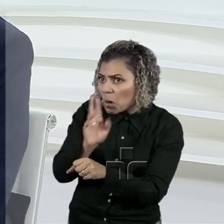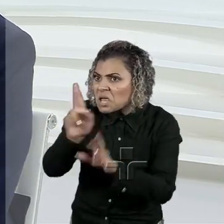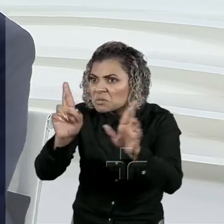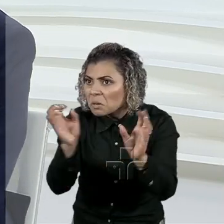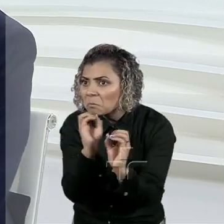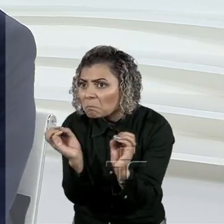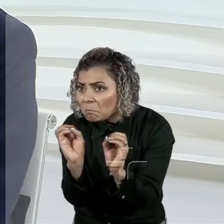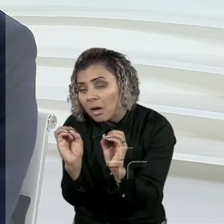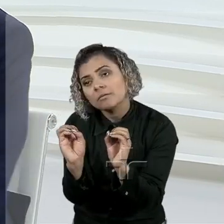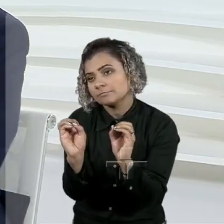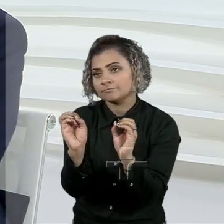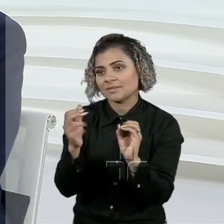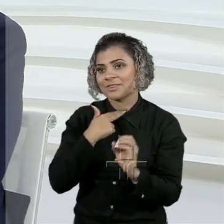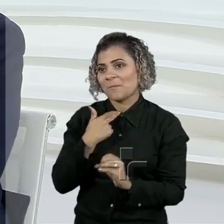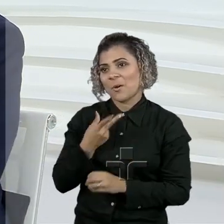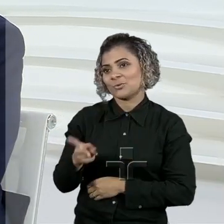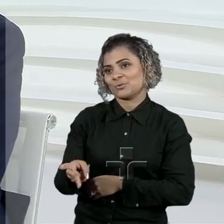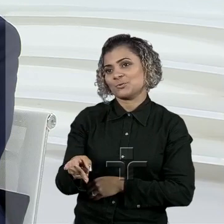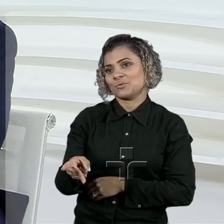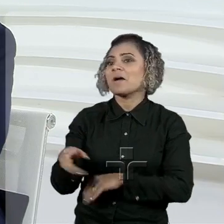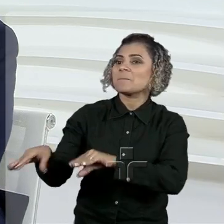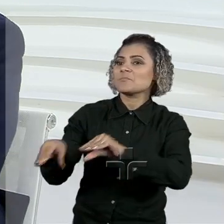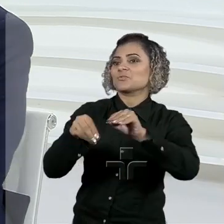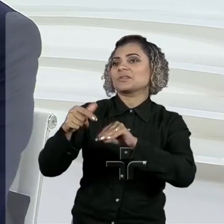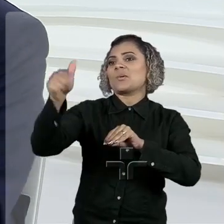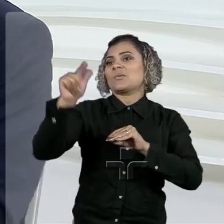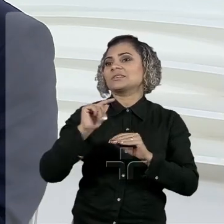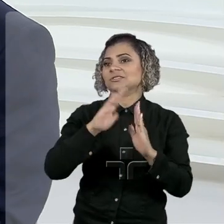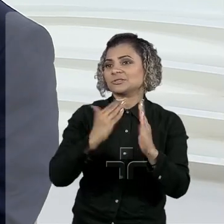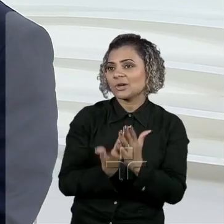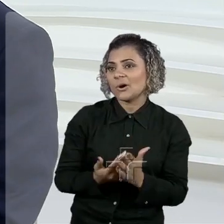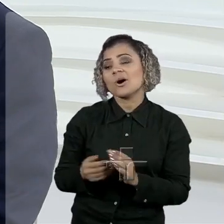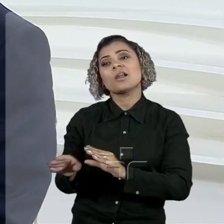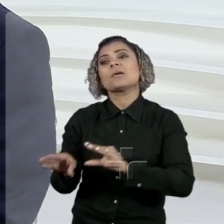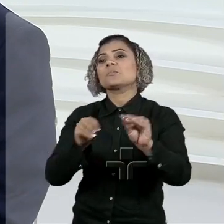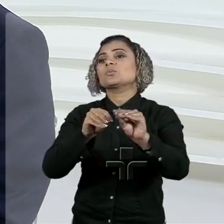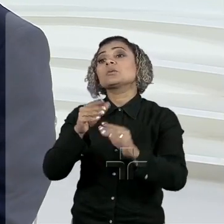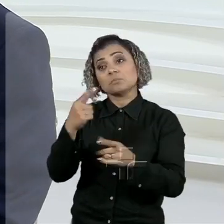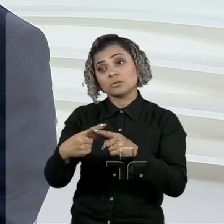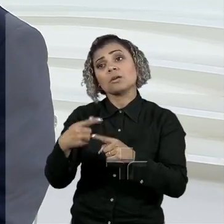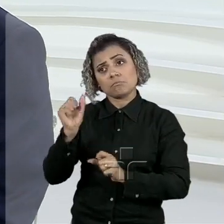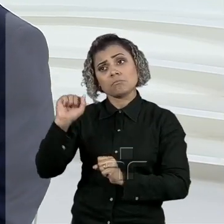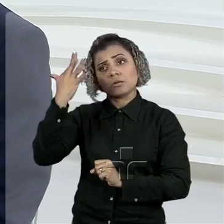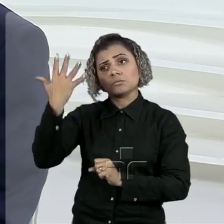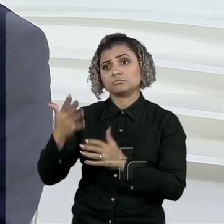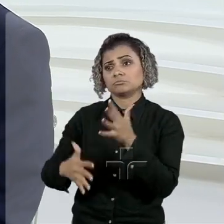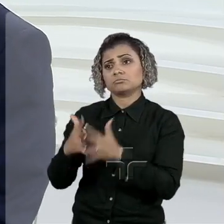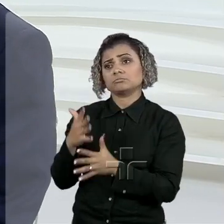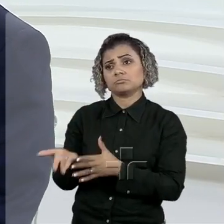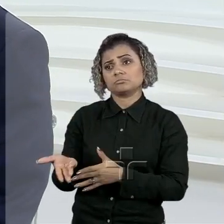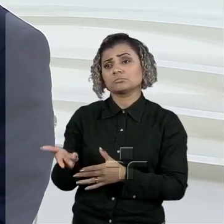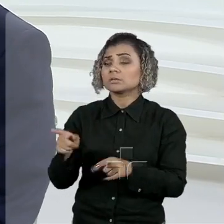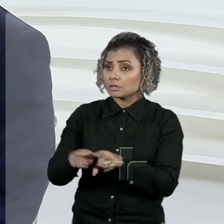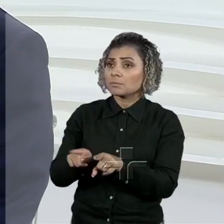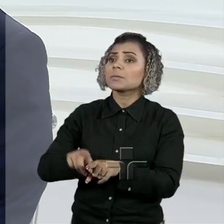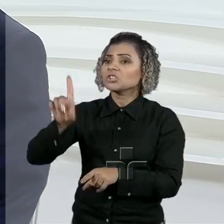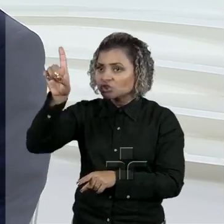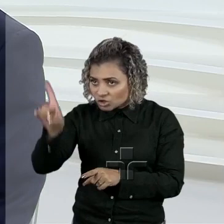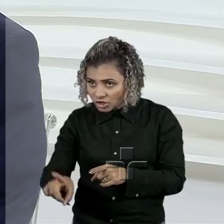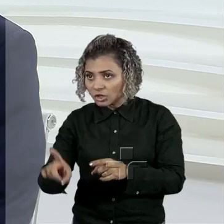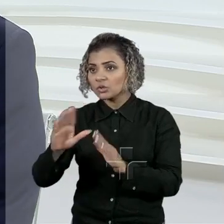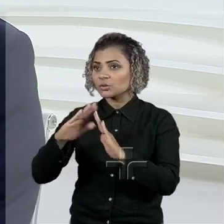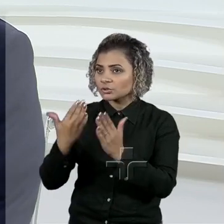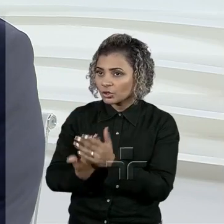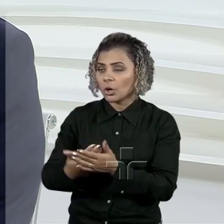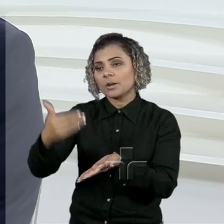não pode ficar ali naquela mesma instituição, porque ele pode estar, inclusive, atrapalhando. Isso tem que servir para o dirigente, para o diretor da escola,